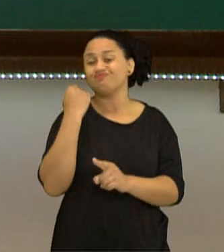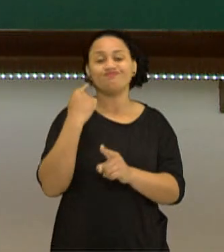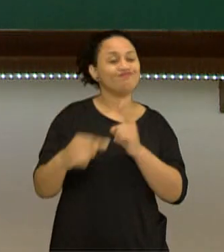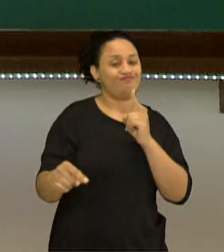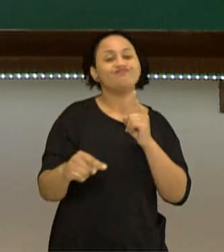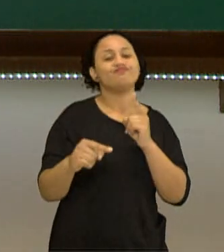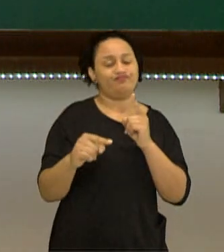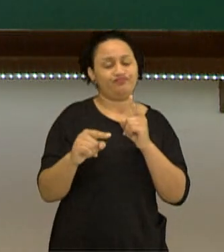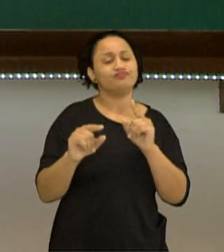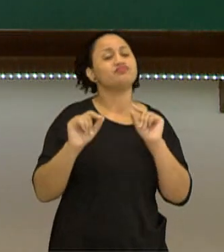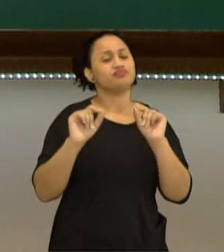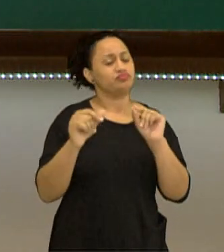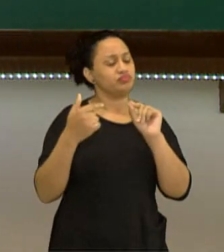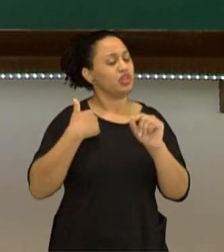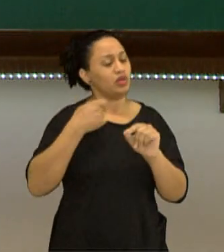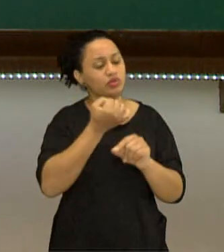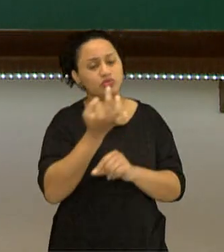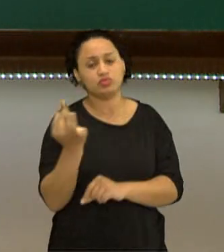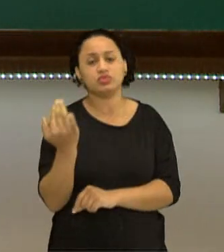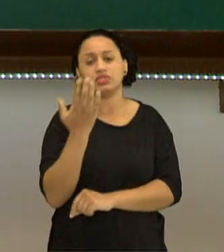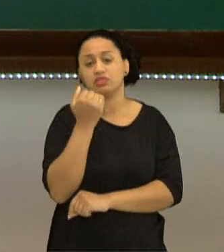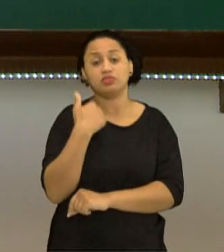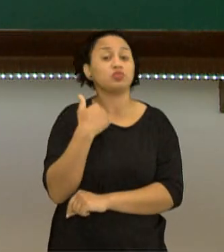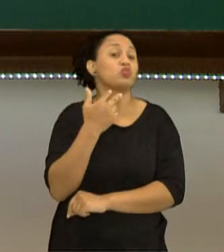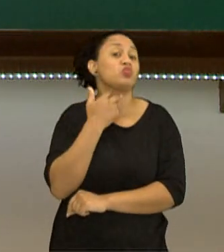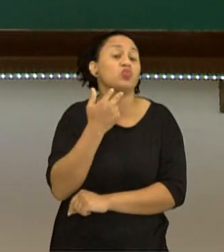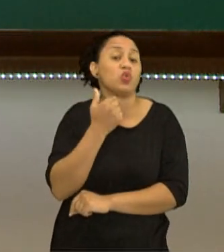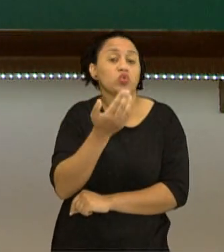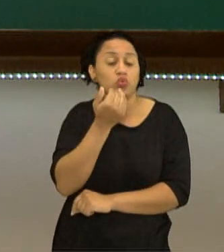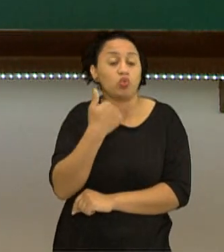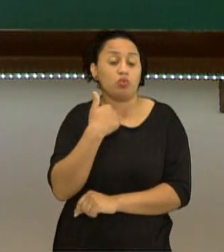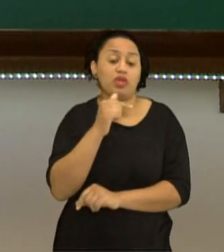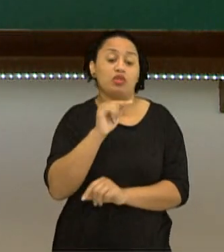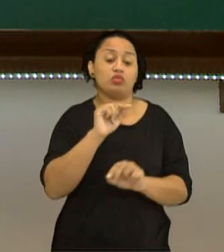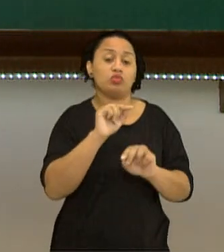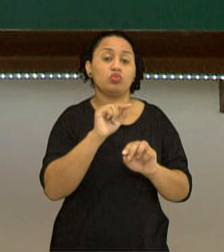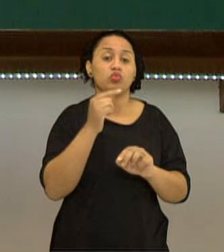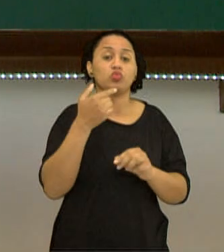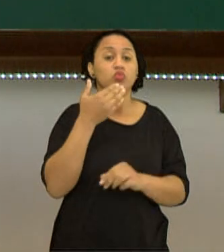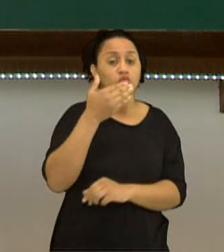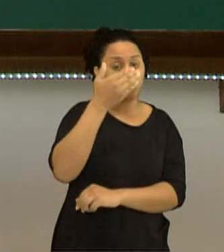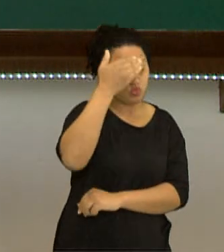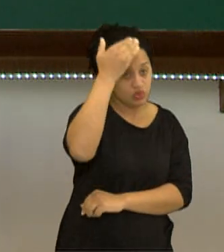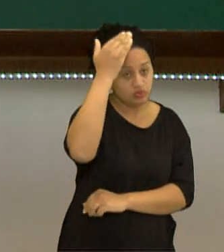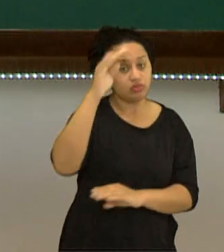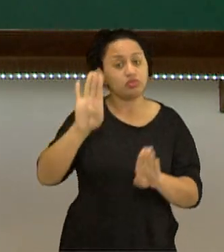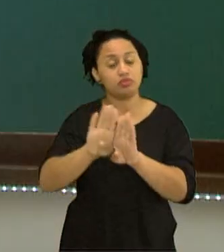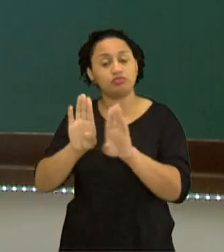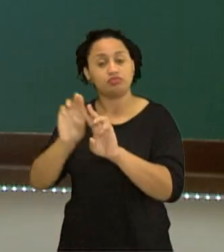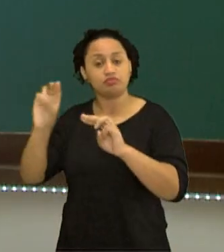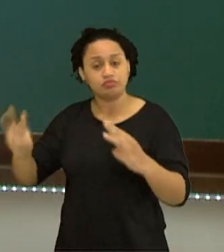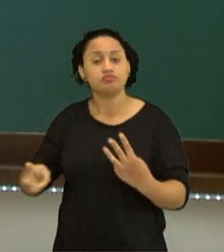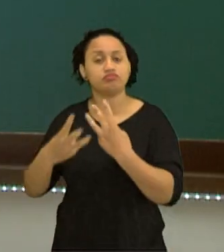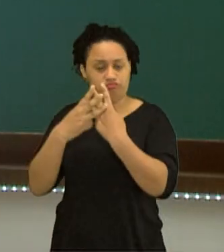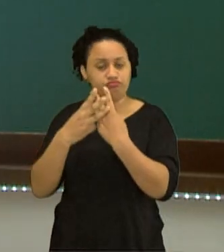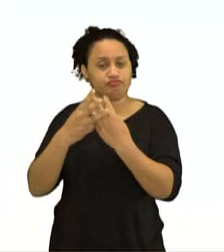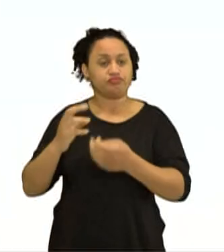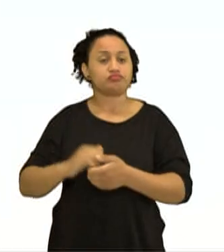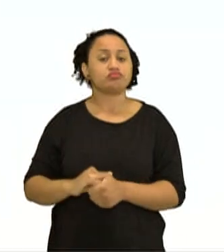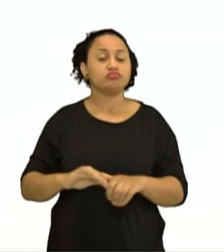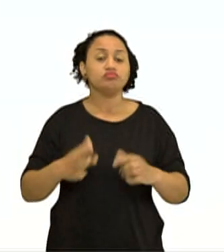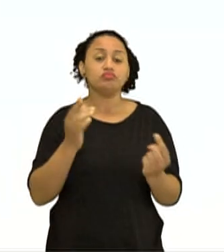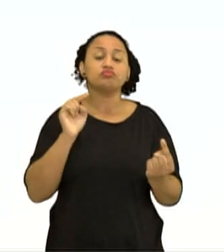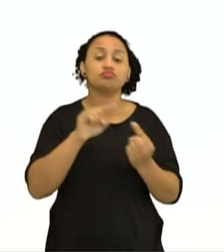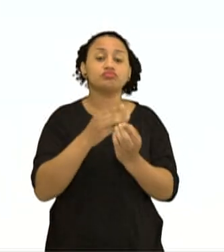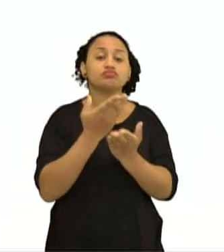tabu, ou seja, de proibição no judaísmo e no islamismo. Então, o objetivo da nossa aula é